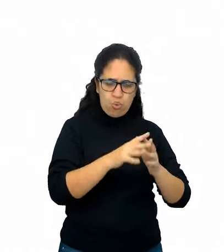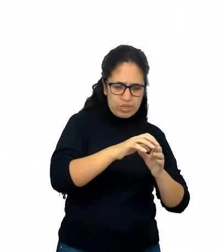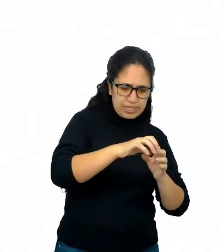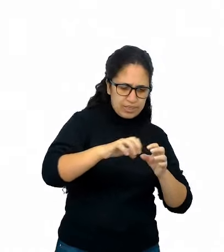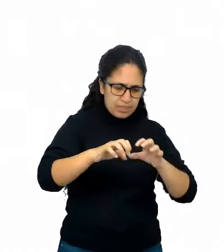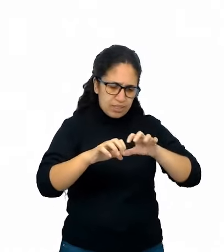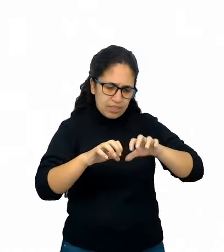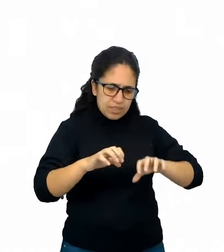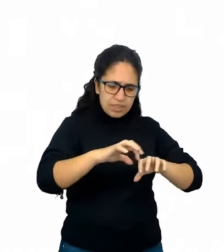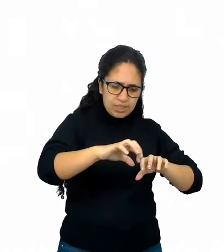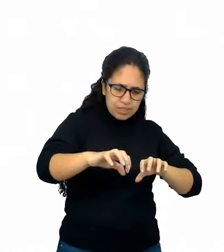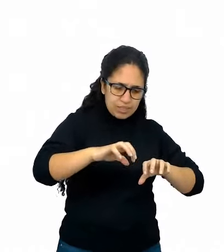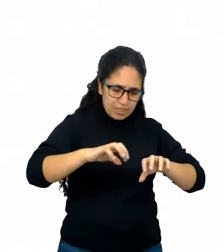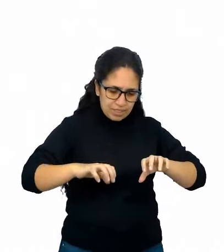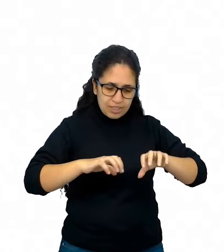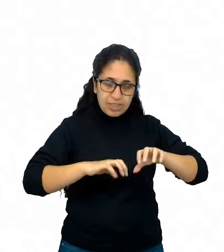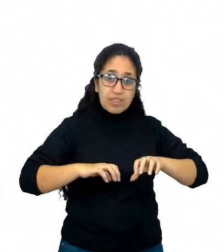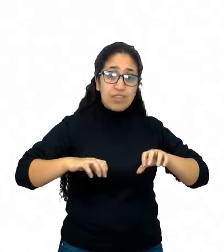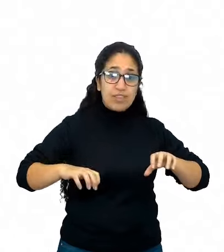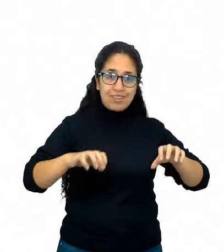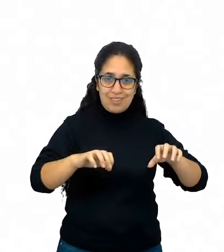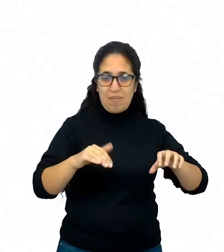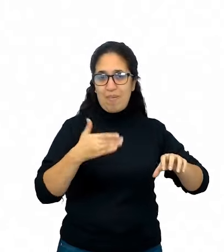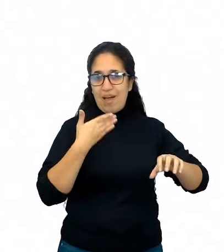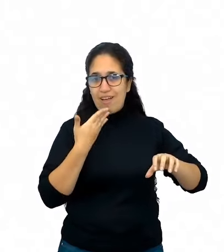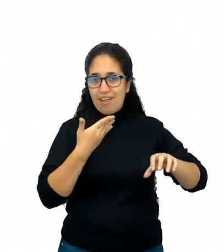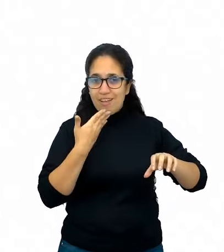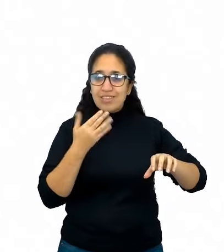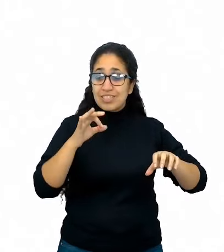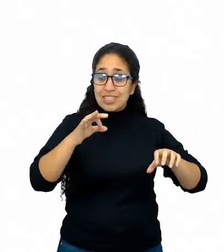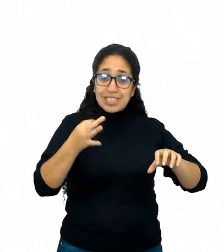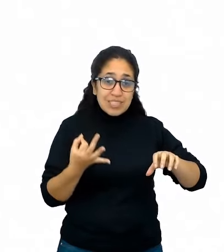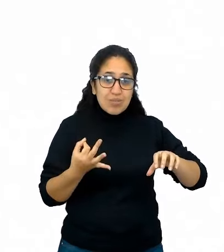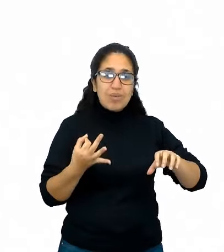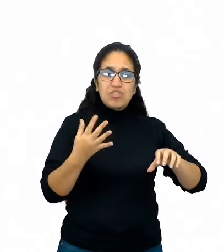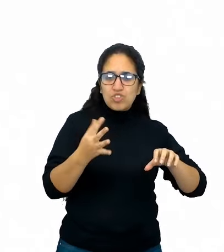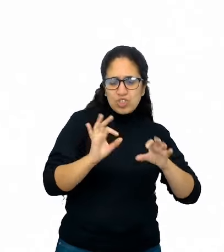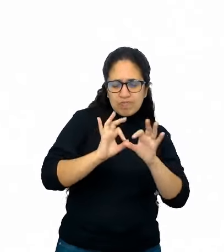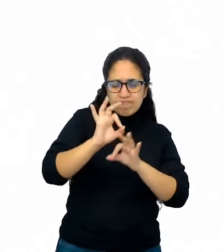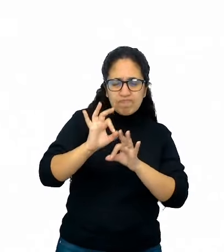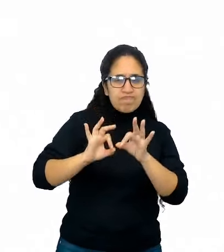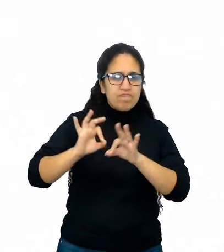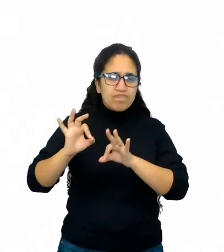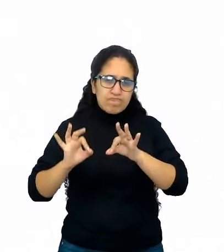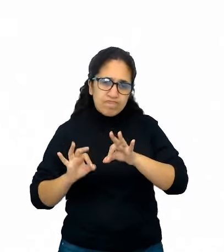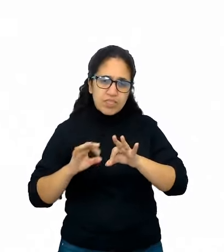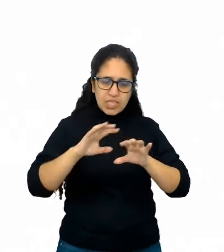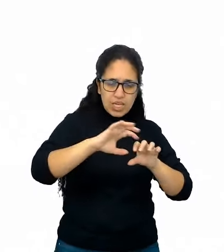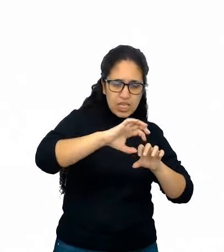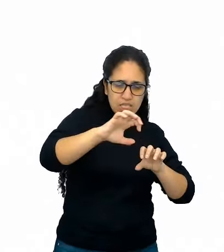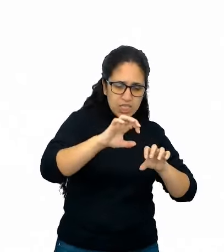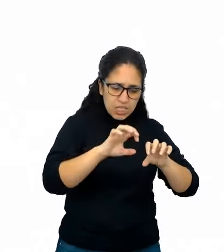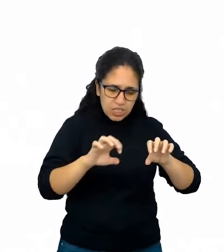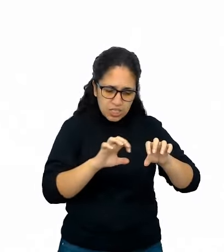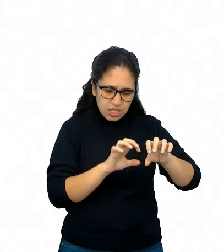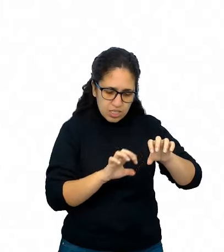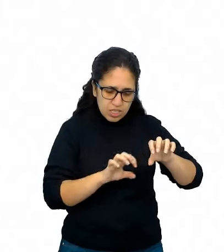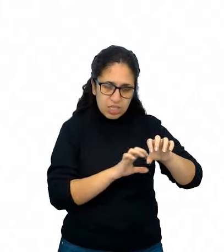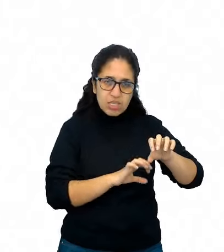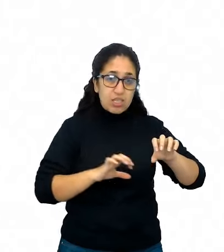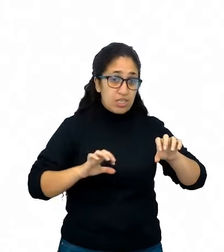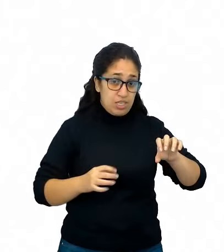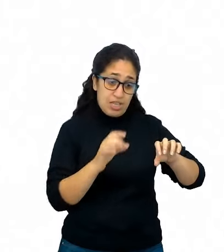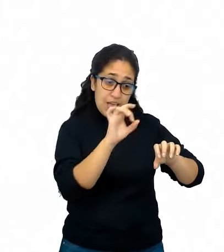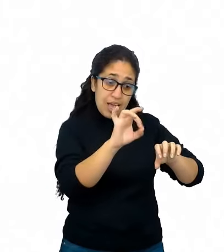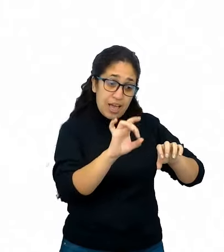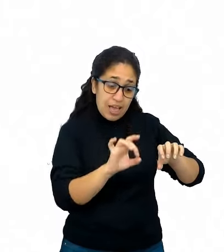pedaços menores e fáceis, né, mais fáceis de gerenciar, fazendo aí uma decomposição. Cada um